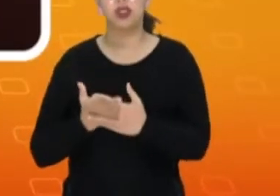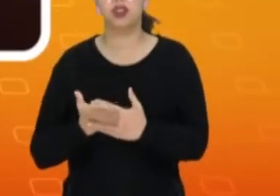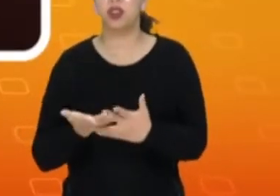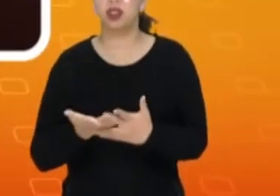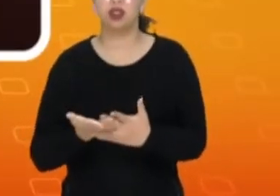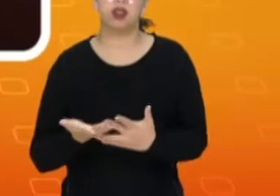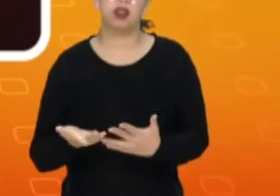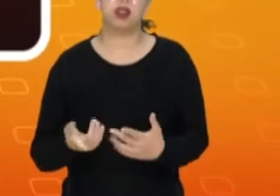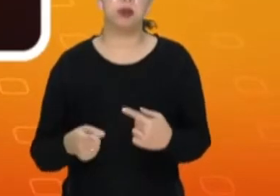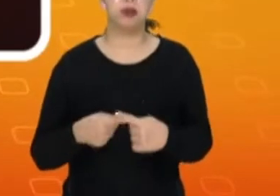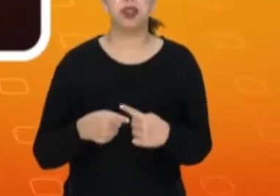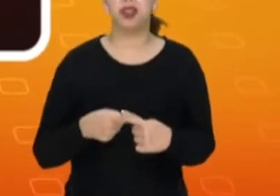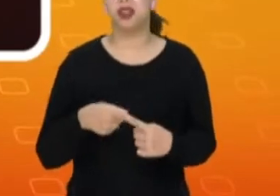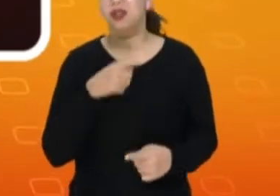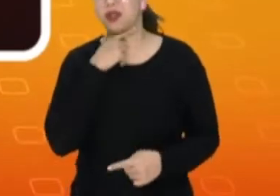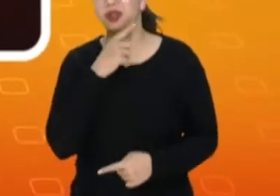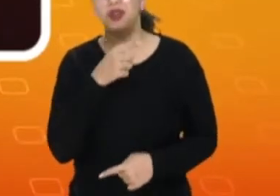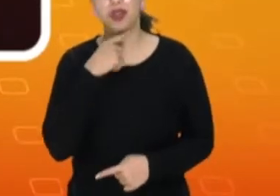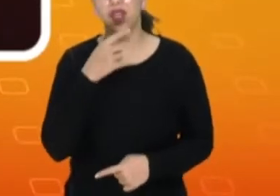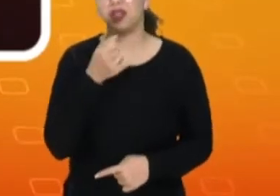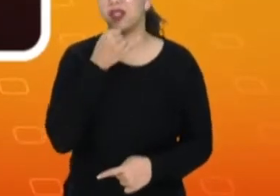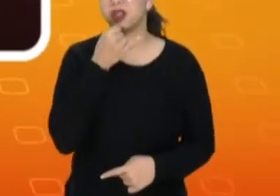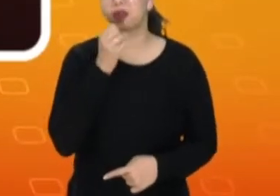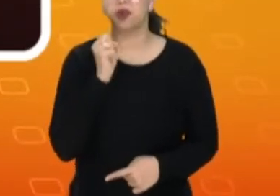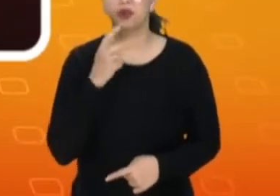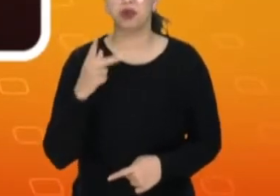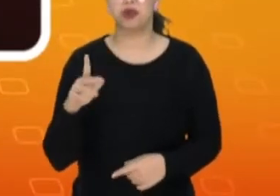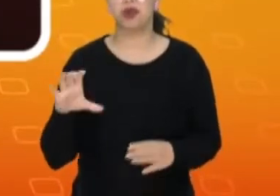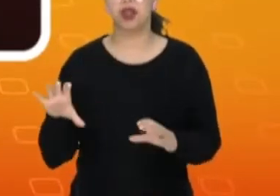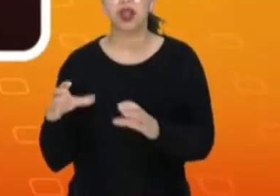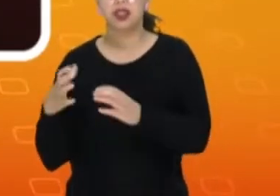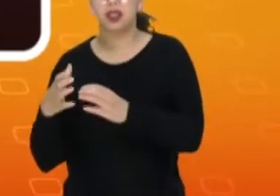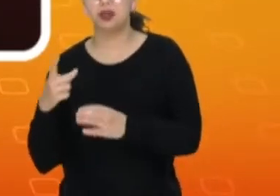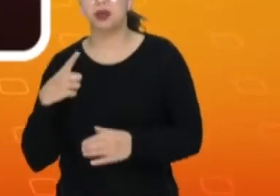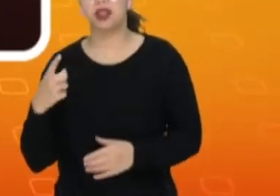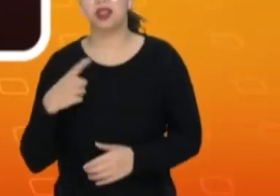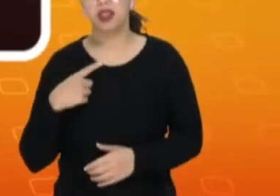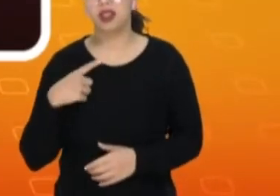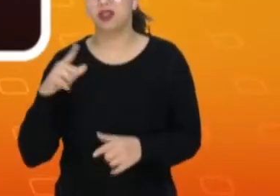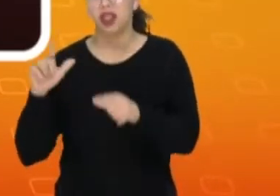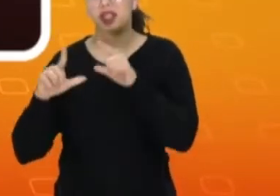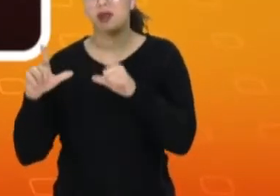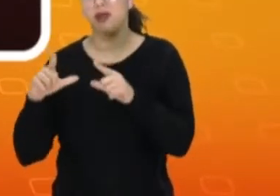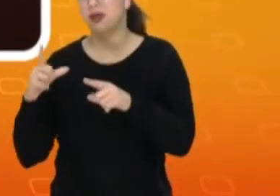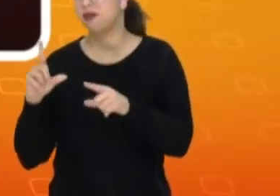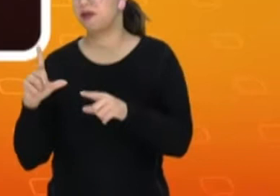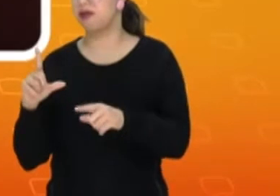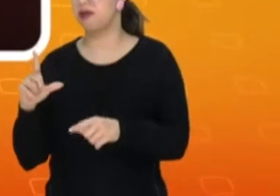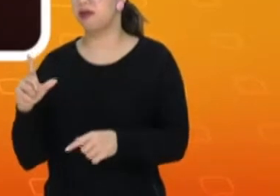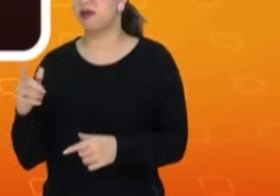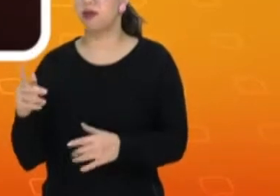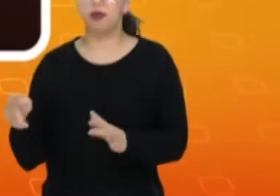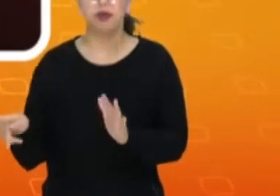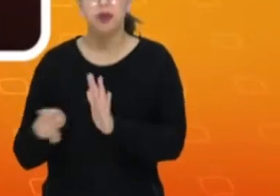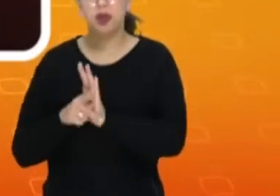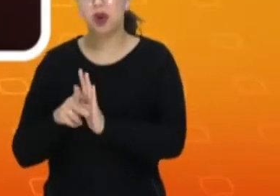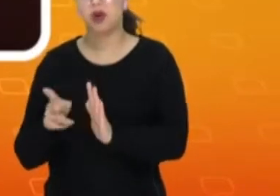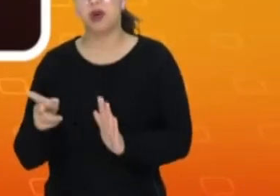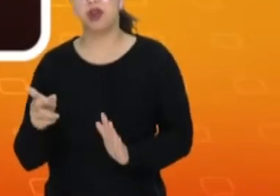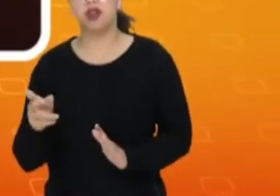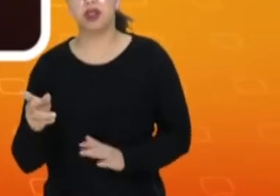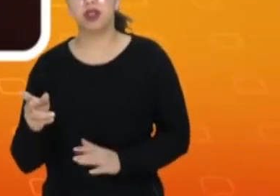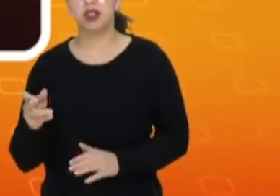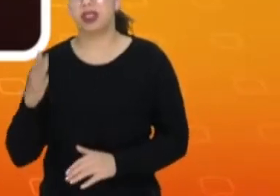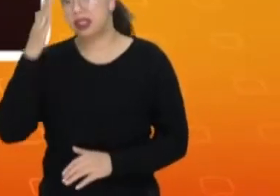tua equipe de sistemas de TV tenha skills de um profissional, de um especialista, por exemplo, em segurança da